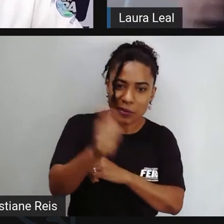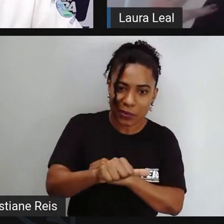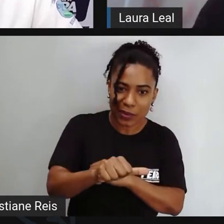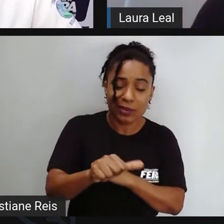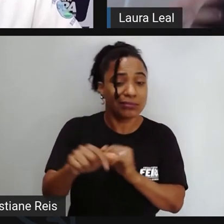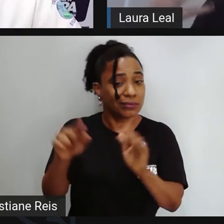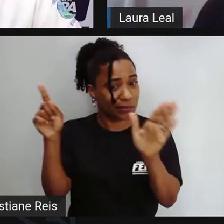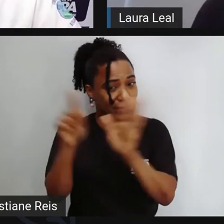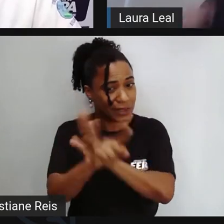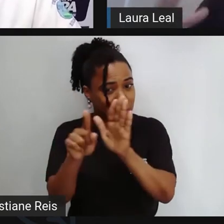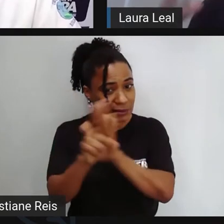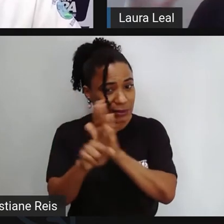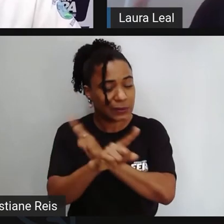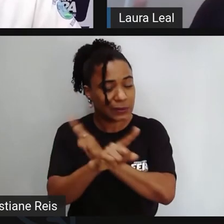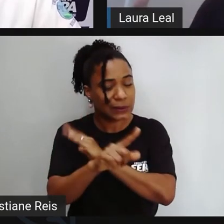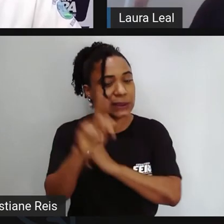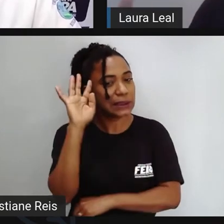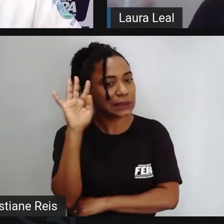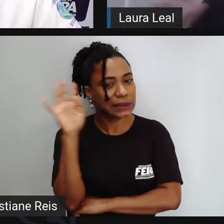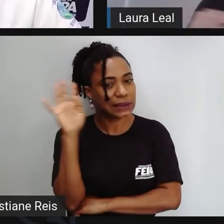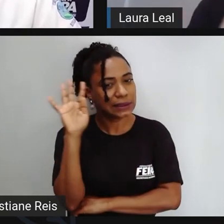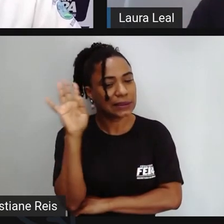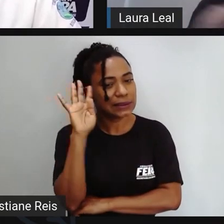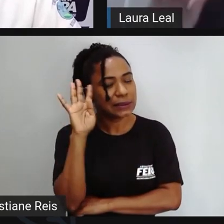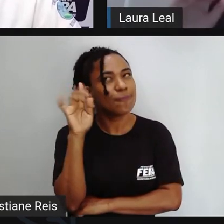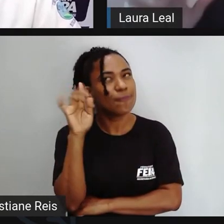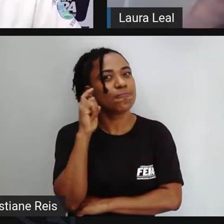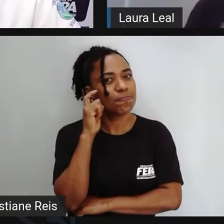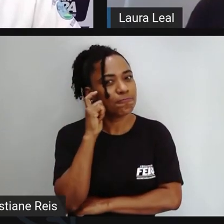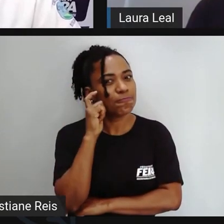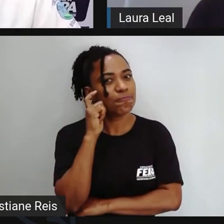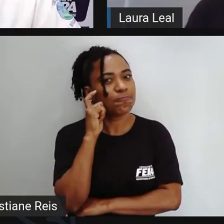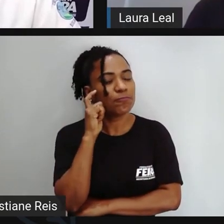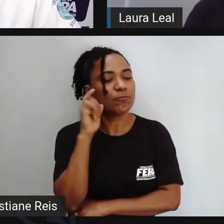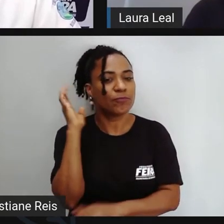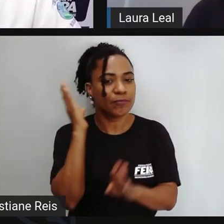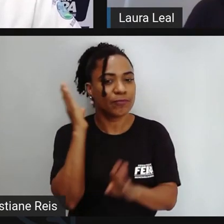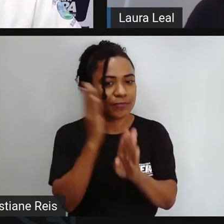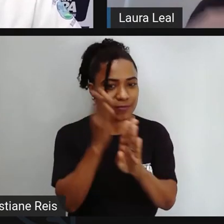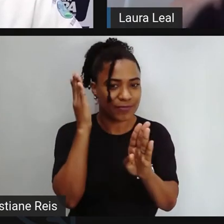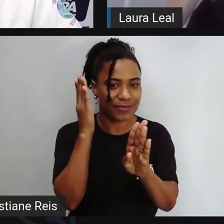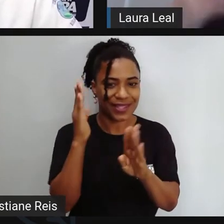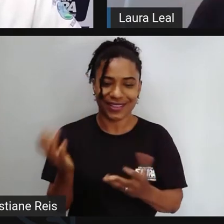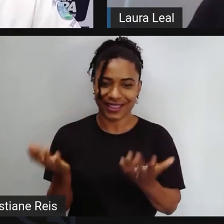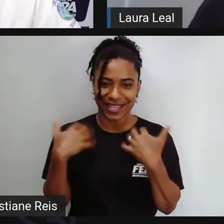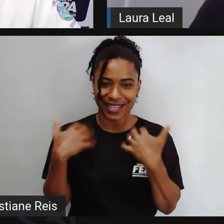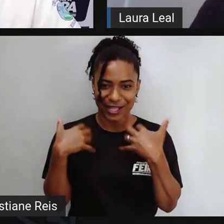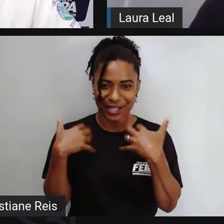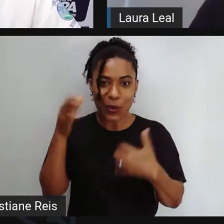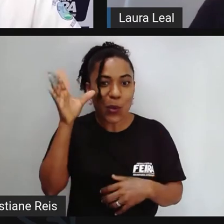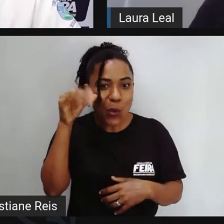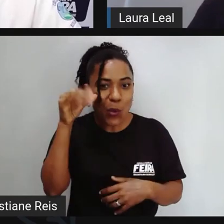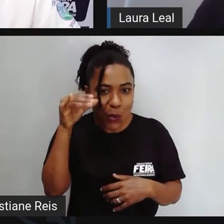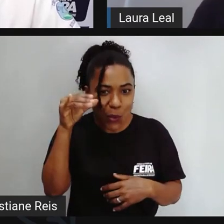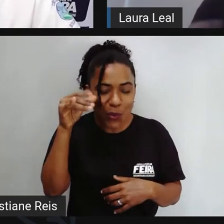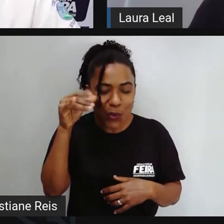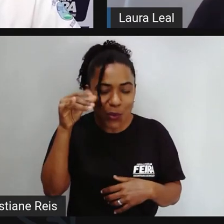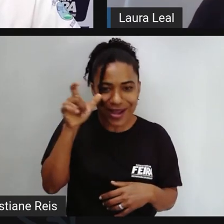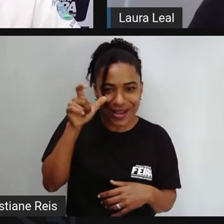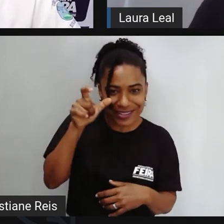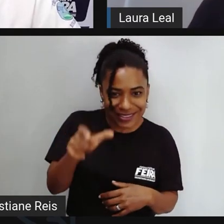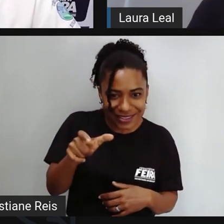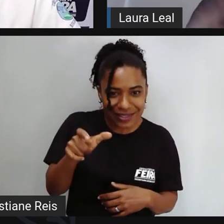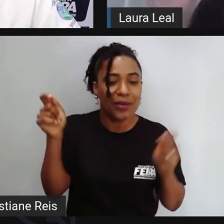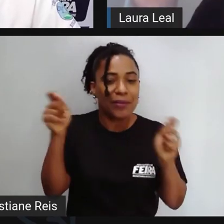ser que se pergunta sobre tudo o tempo inteiro, né? Então, não cortem o cientista que vive dentro de vocês, continuem fazendo perguntas sem